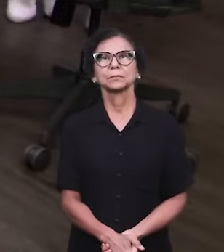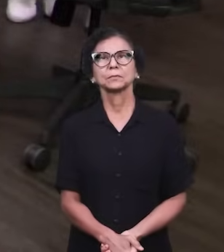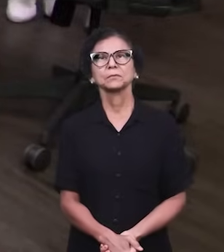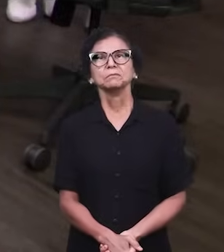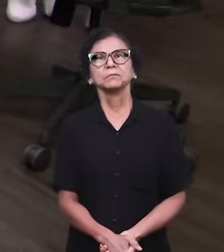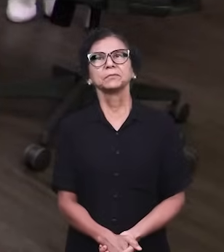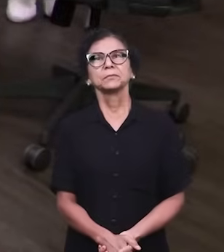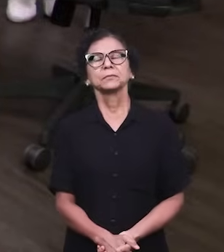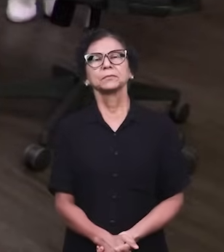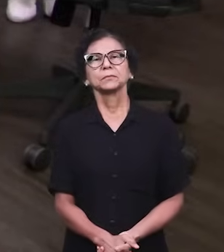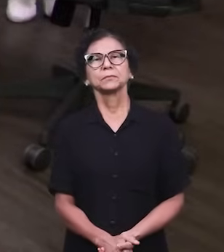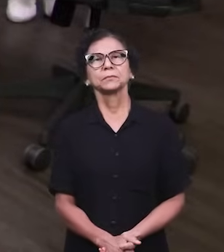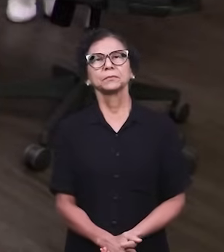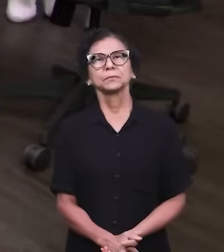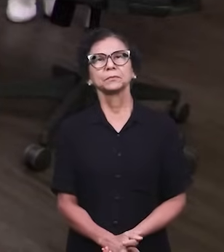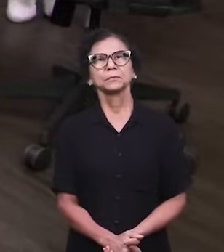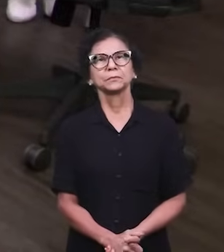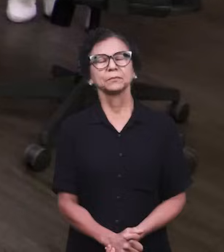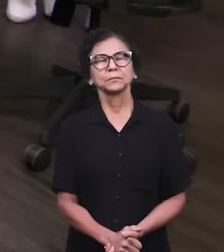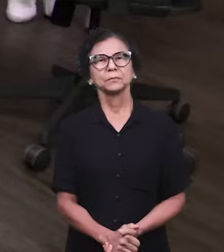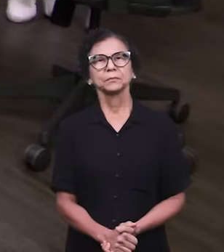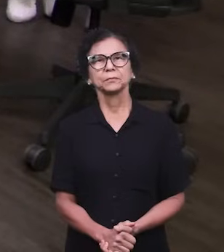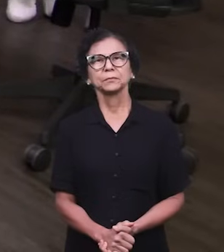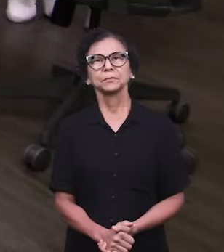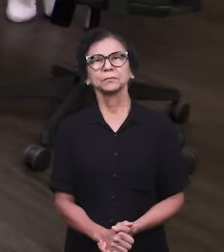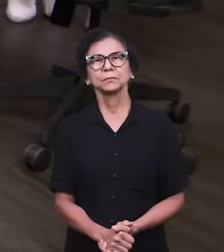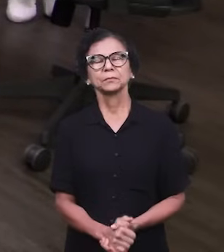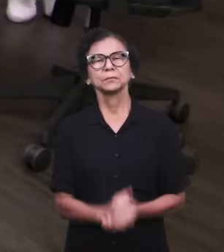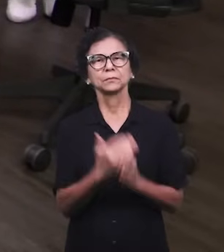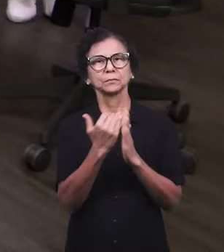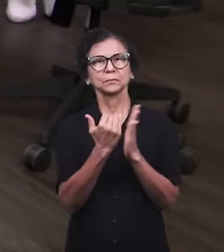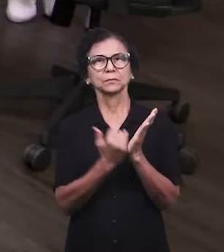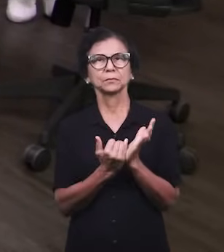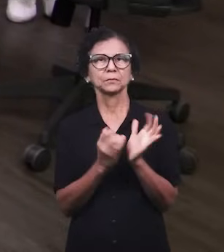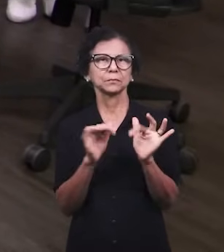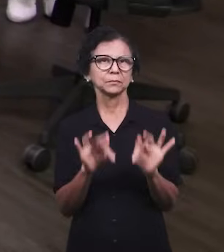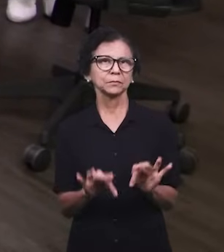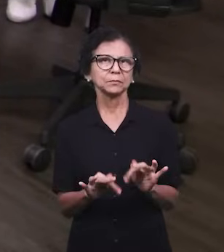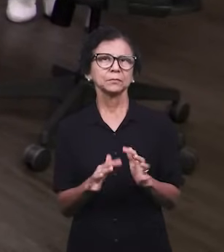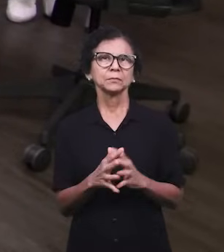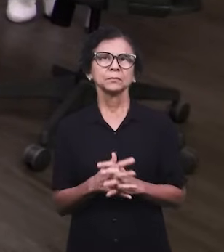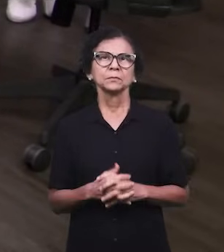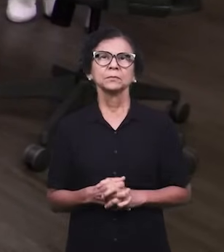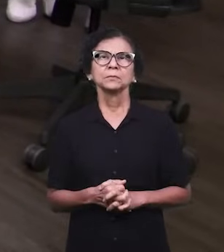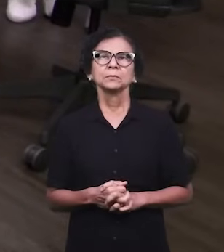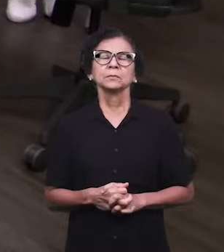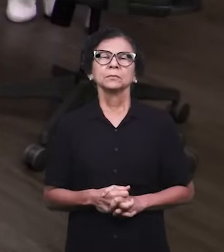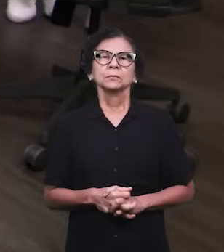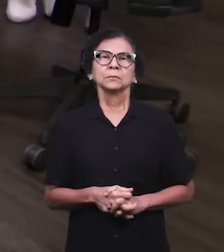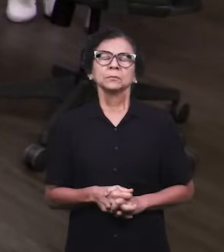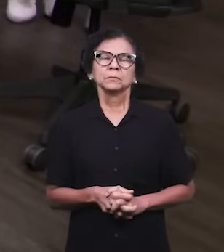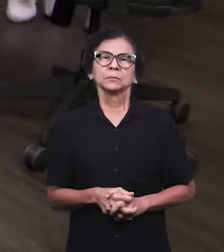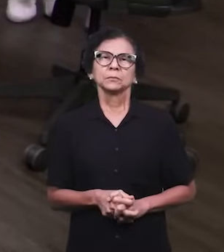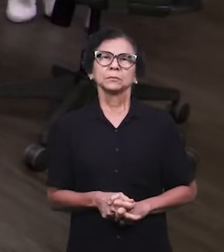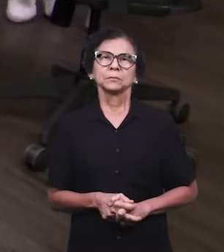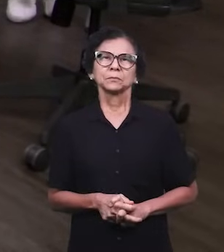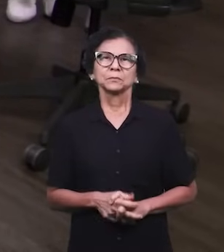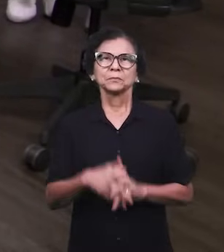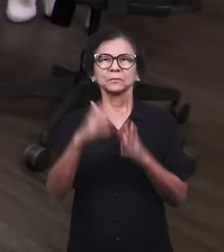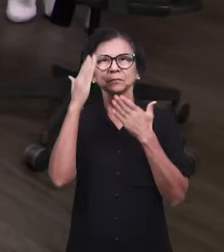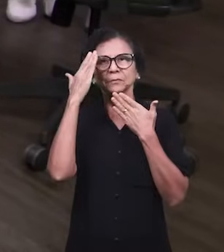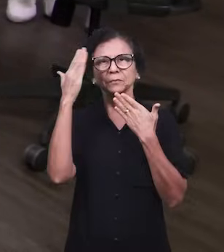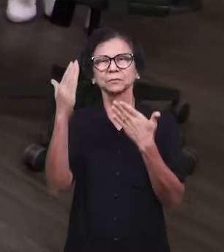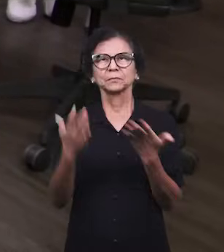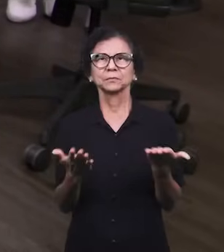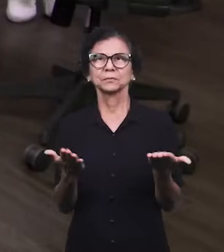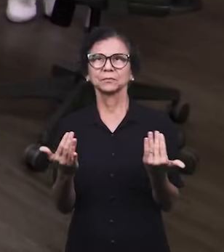se caminhando aqui, chegando já no momento final do programa, encerrando essa edição do programa Os Dias da Minha Mocidade. Eu quero